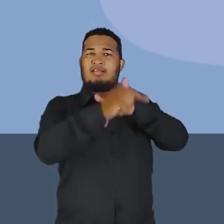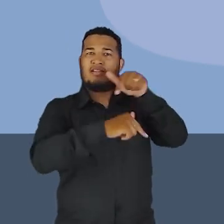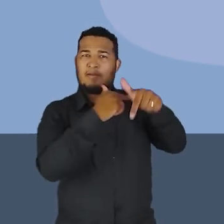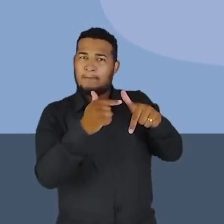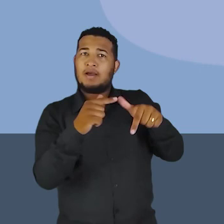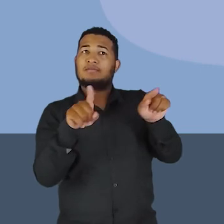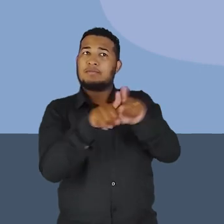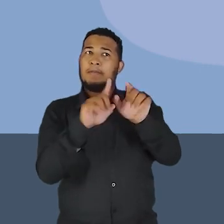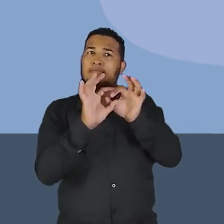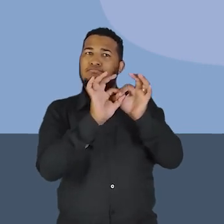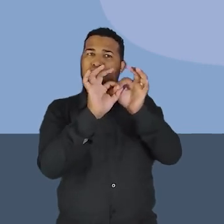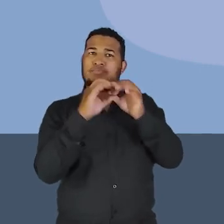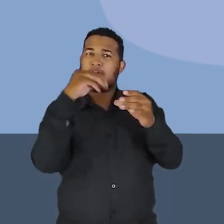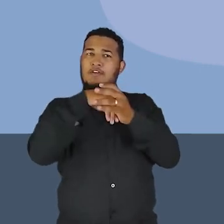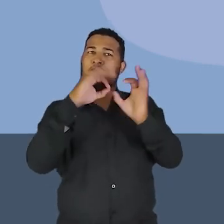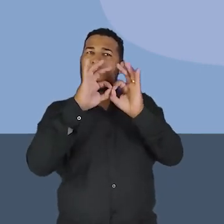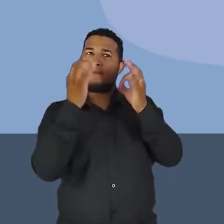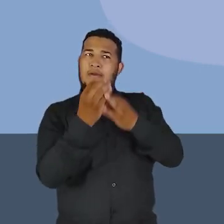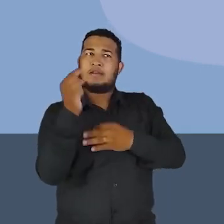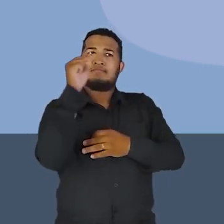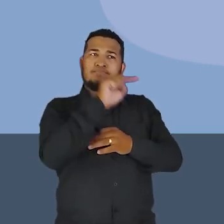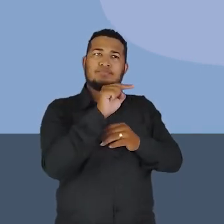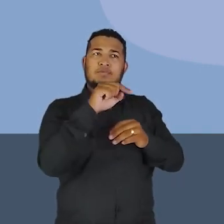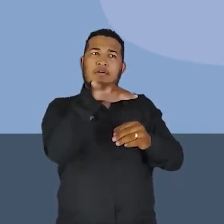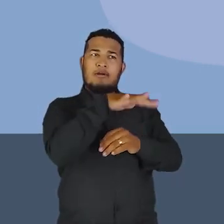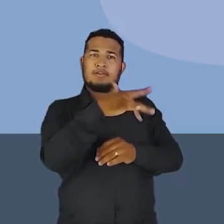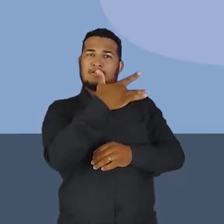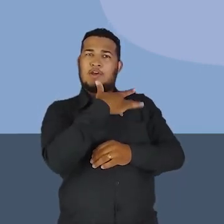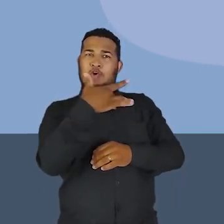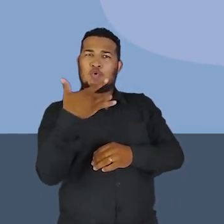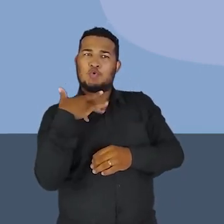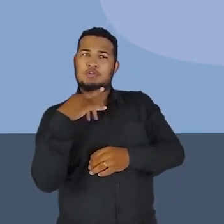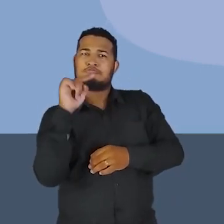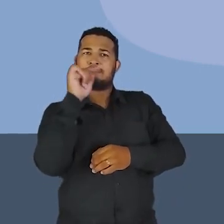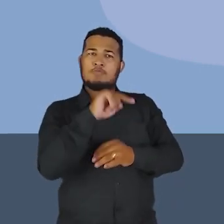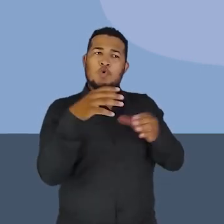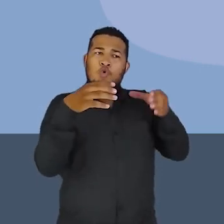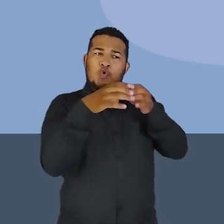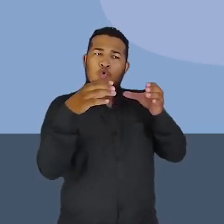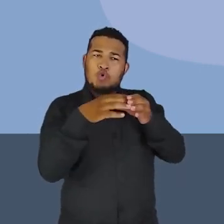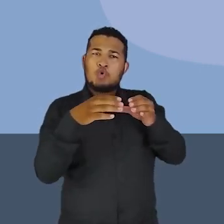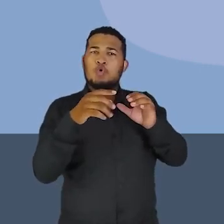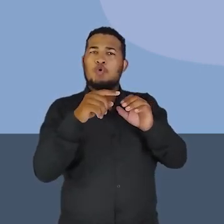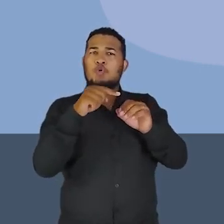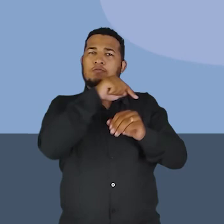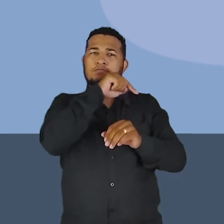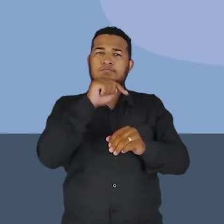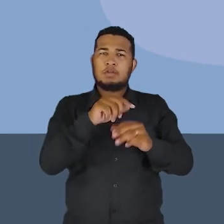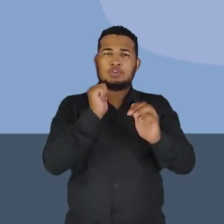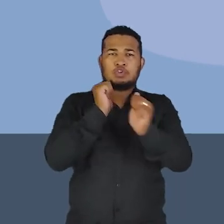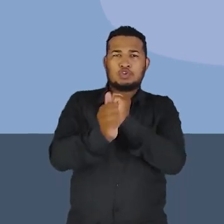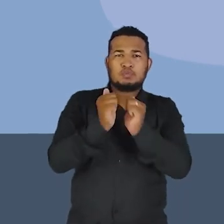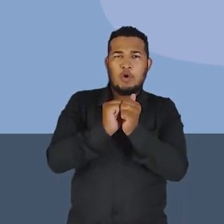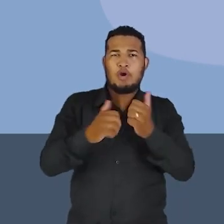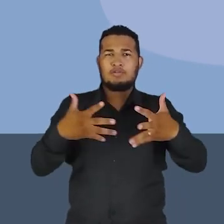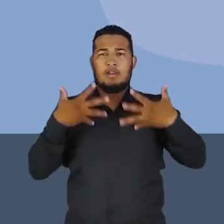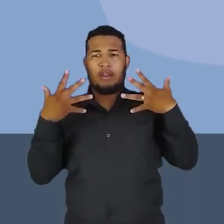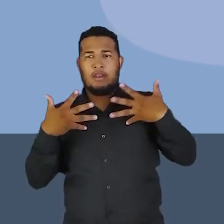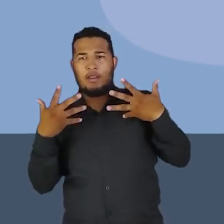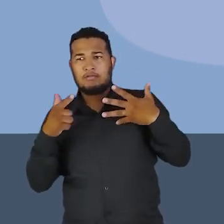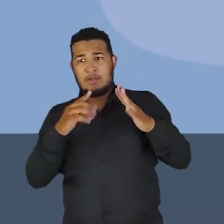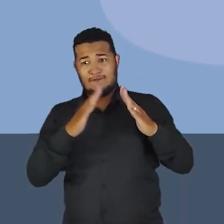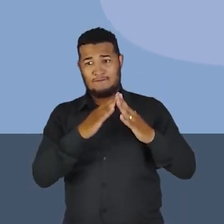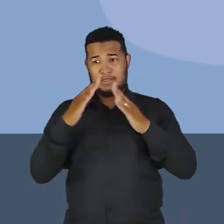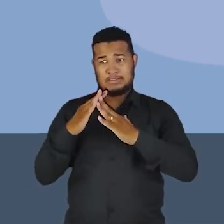ligado intimamente dentro da família, os serviços de saúde, os grupos e instituições comunitárias, o esporte, o lazer, os vizinhos e